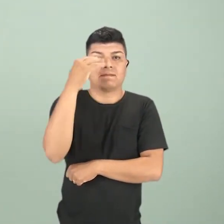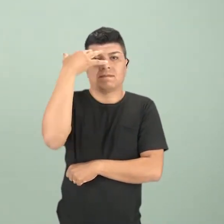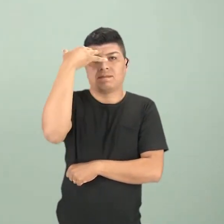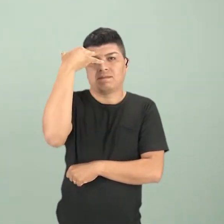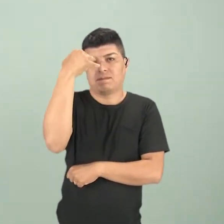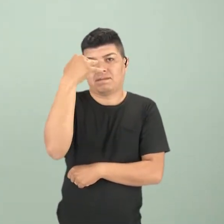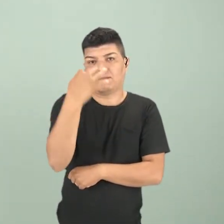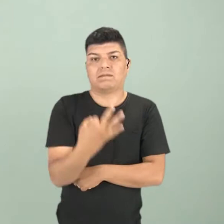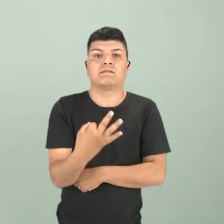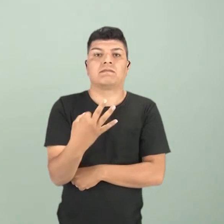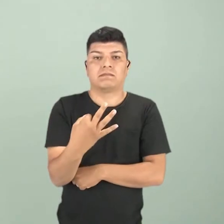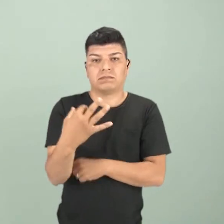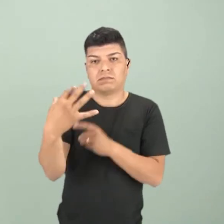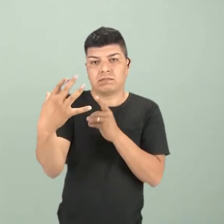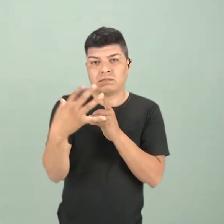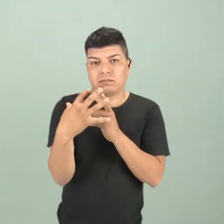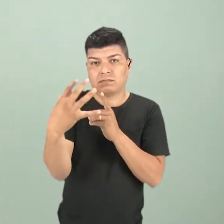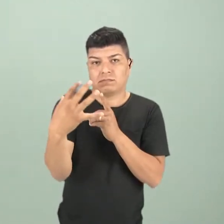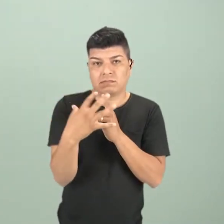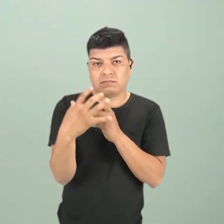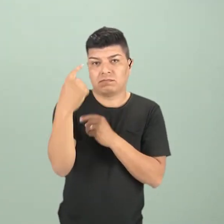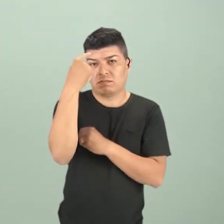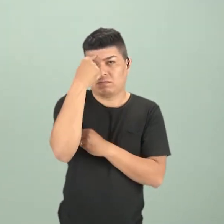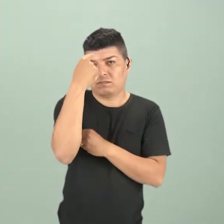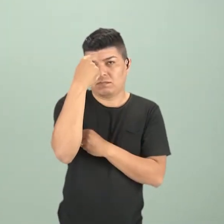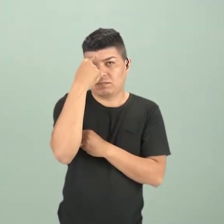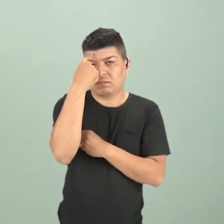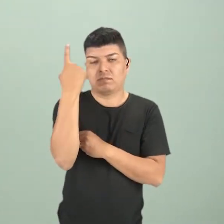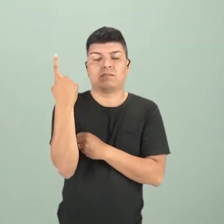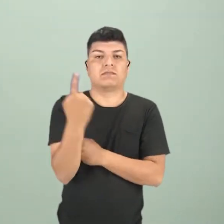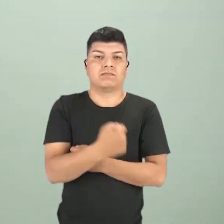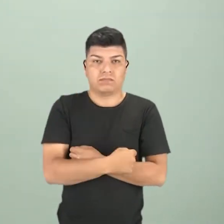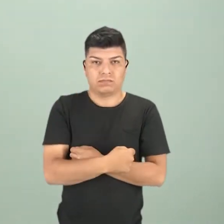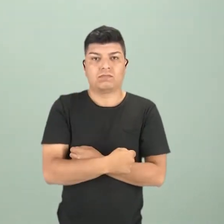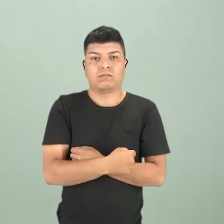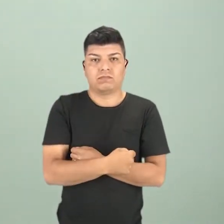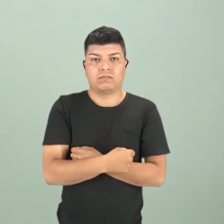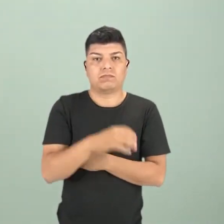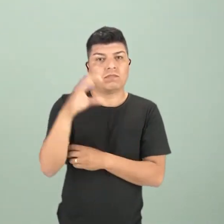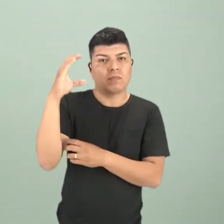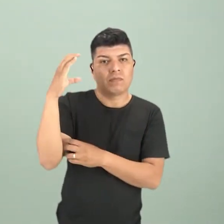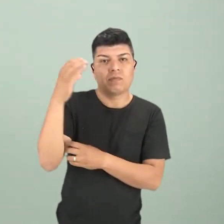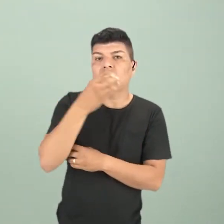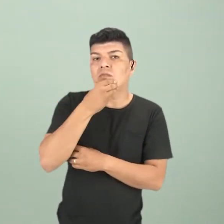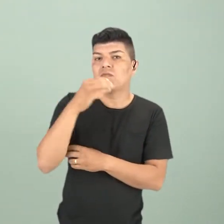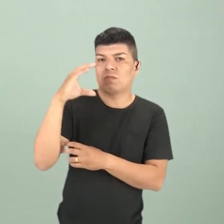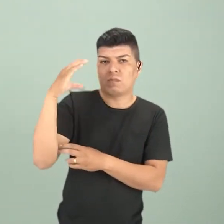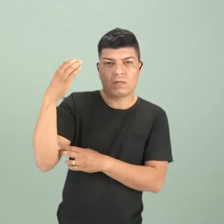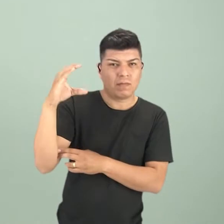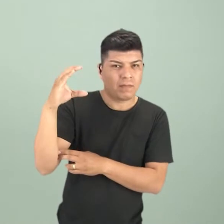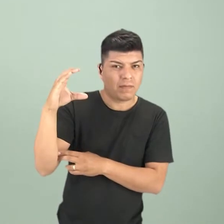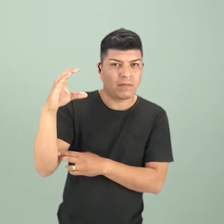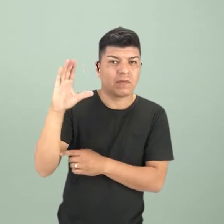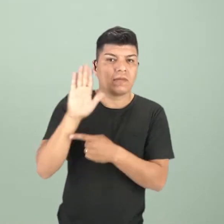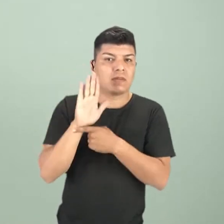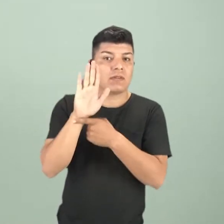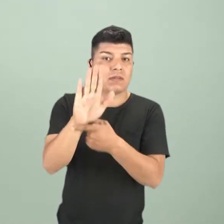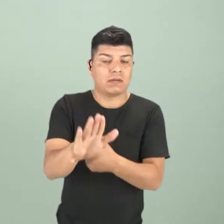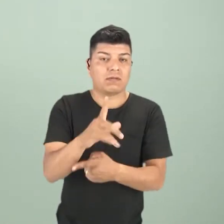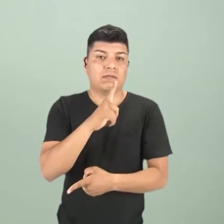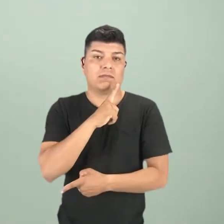compreenderam essa influência desses pensadores, desses cientistas, né, que ajudaram a